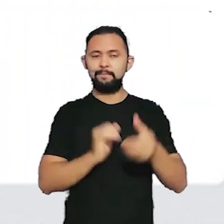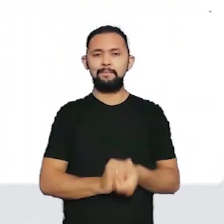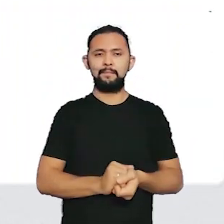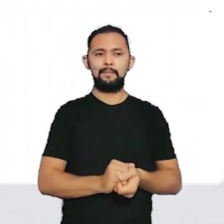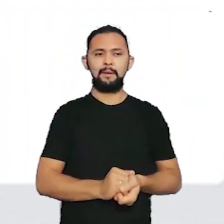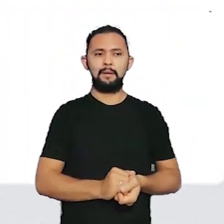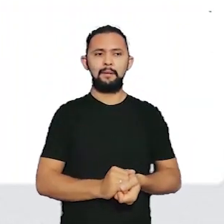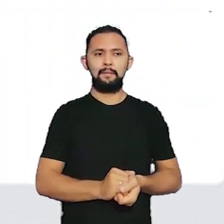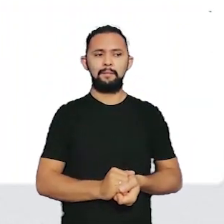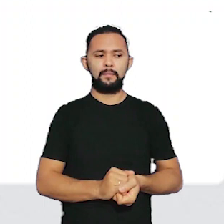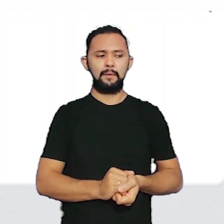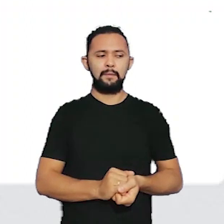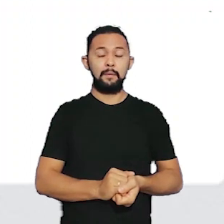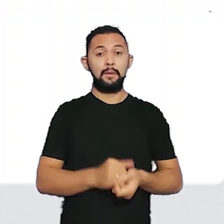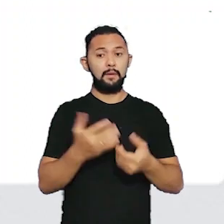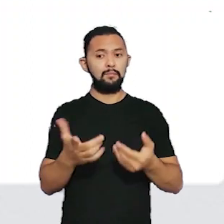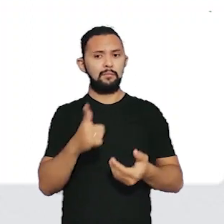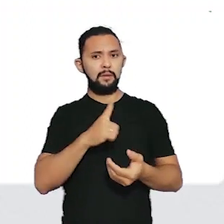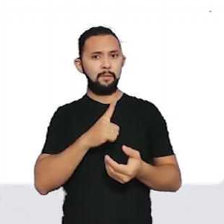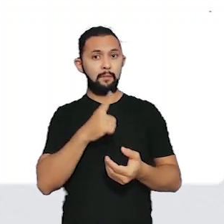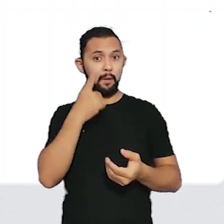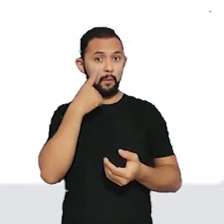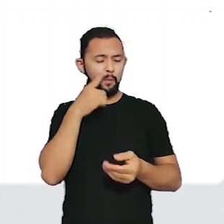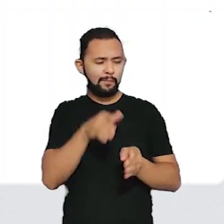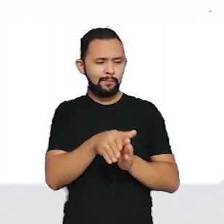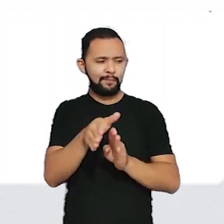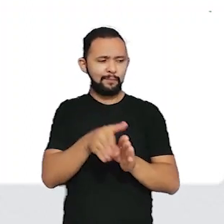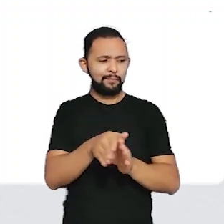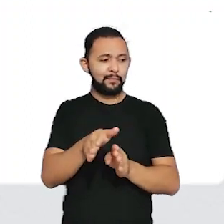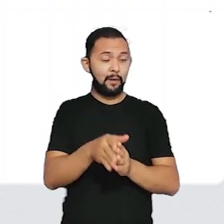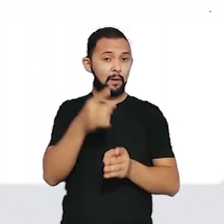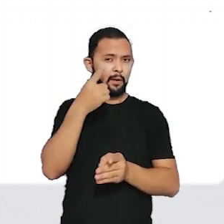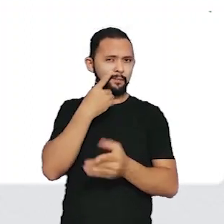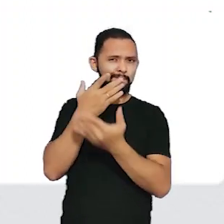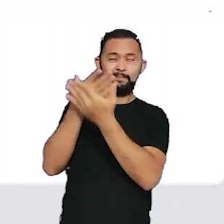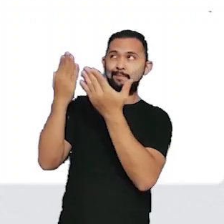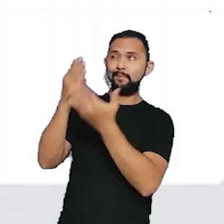Tem uma formulazinha aí que a gente usa para não esquecer, ó, que é o C6,